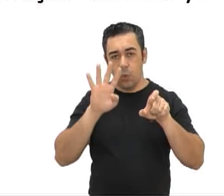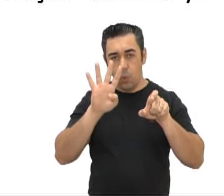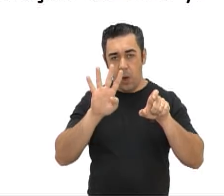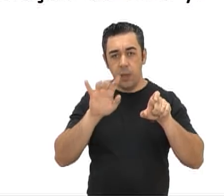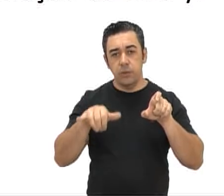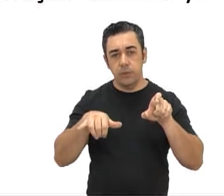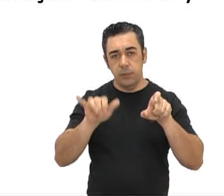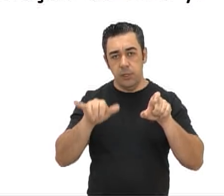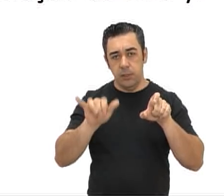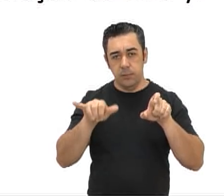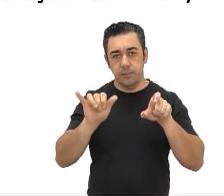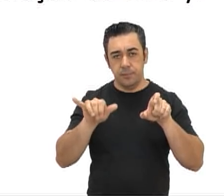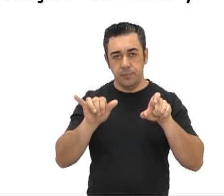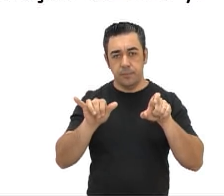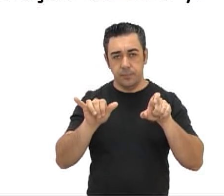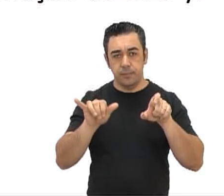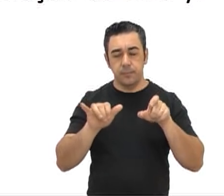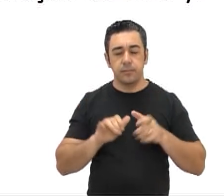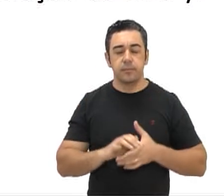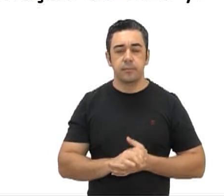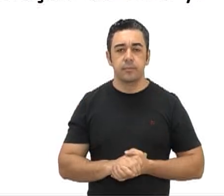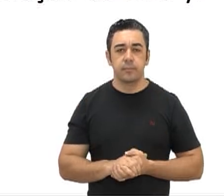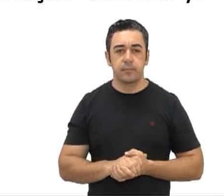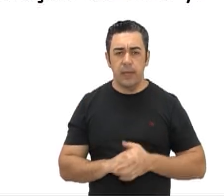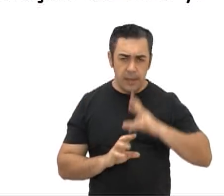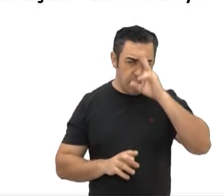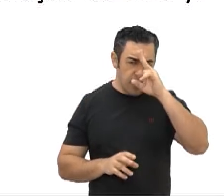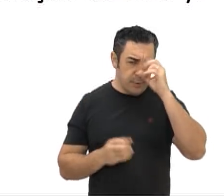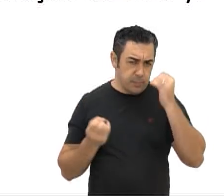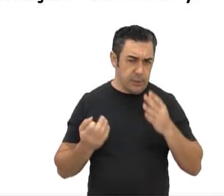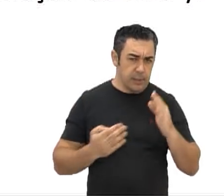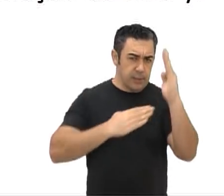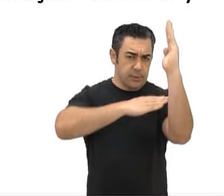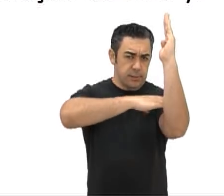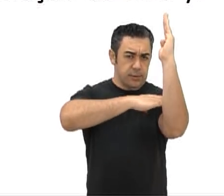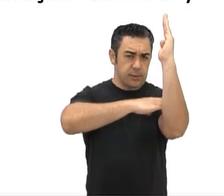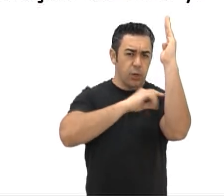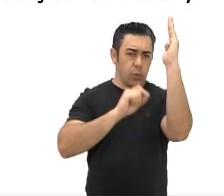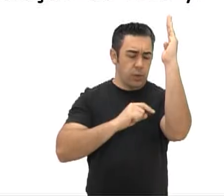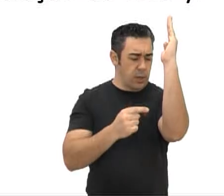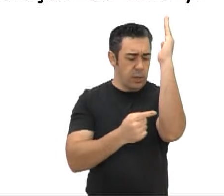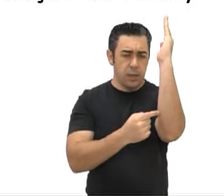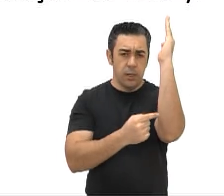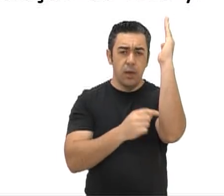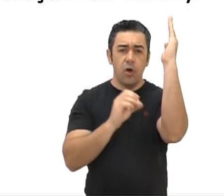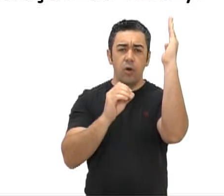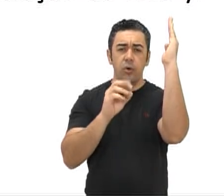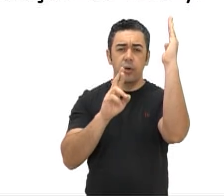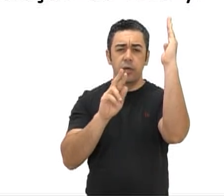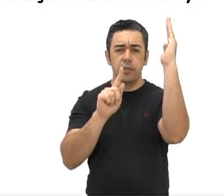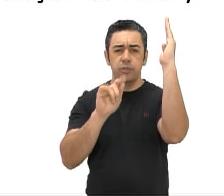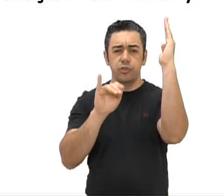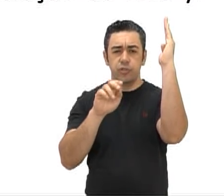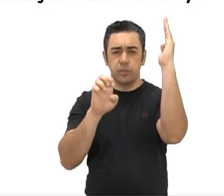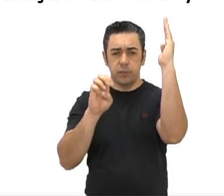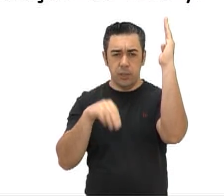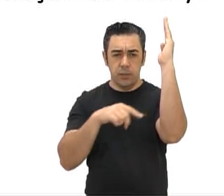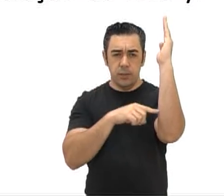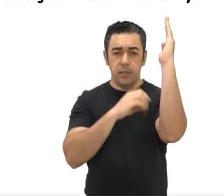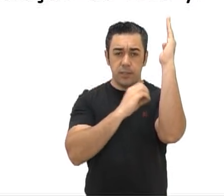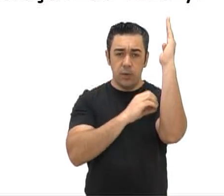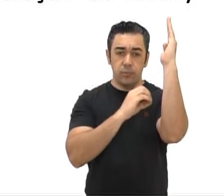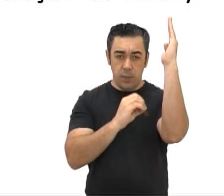eixo X, que seria a origem. Lembra da aula que a gente passou de plano cartesiano? Que é a origem aqui, o eixo X, o eixo